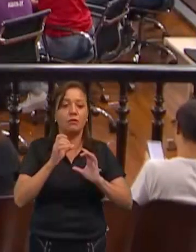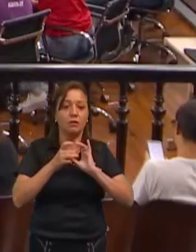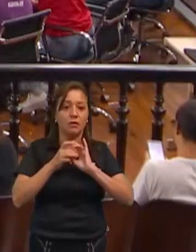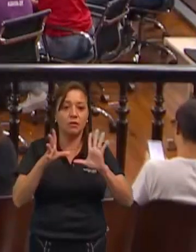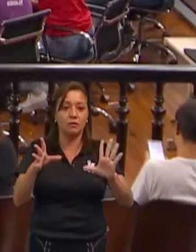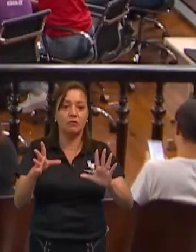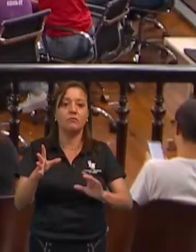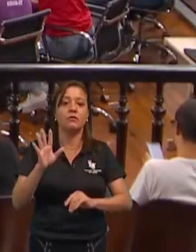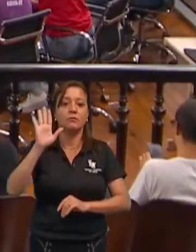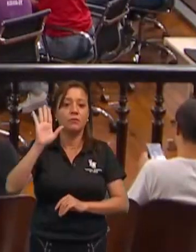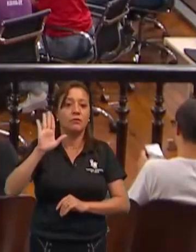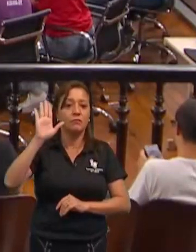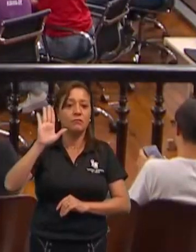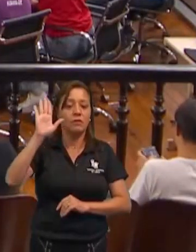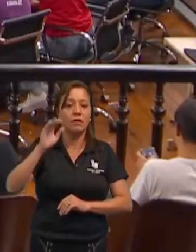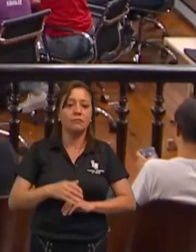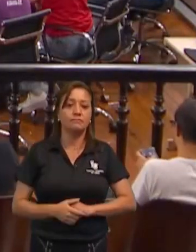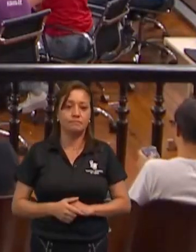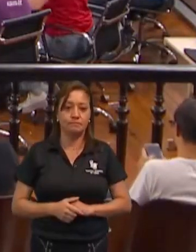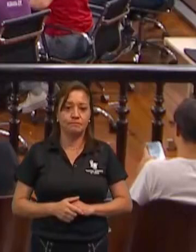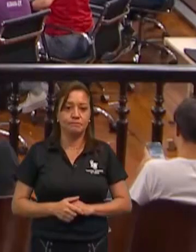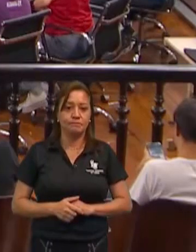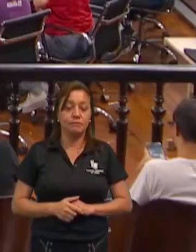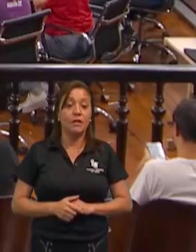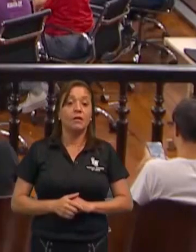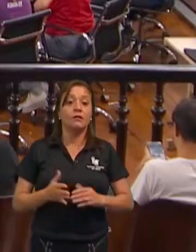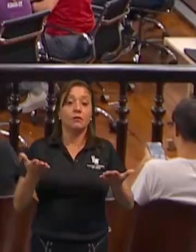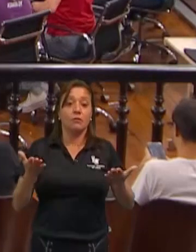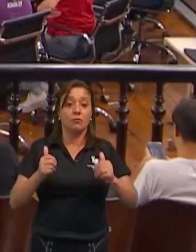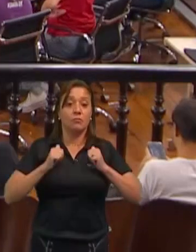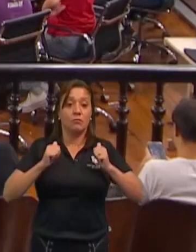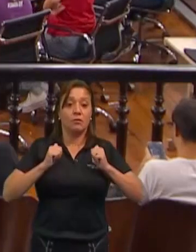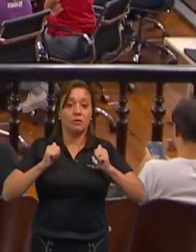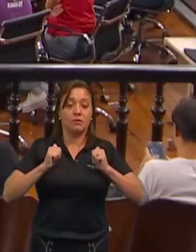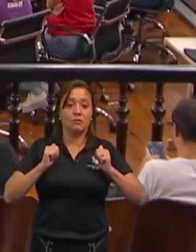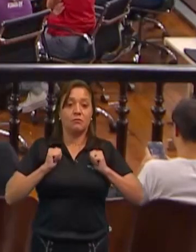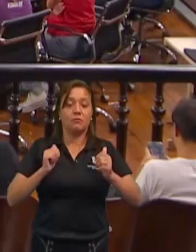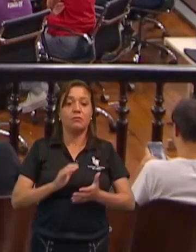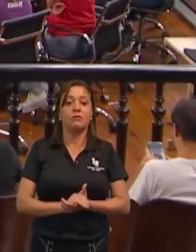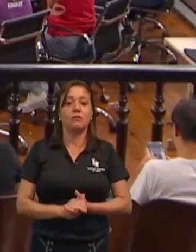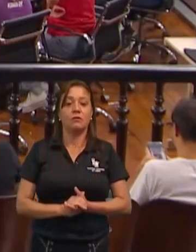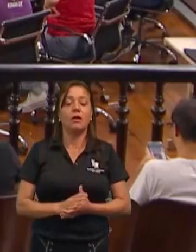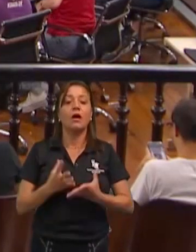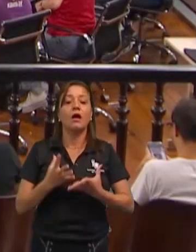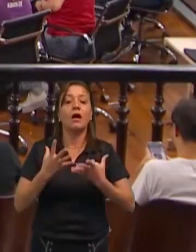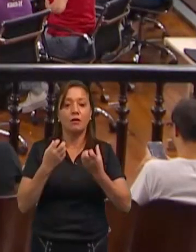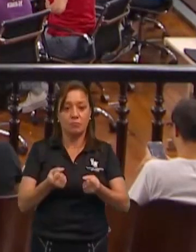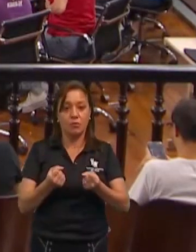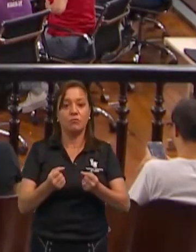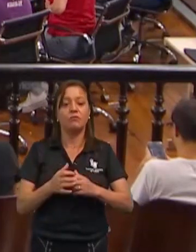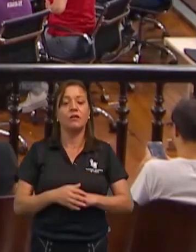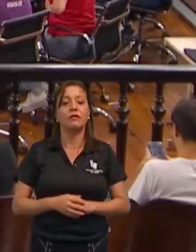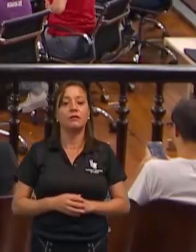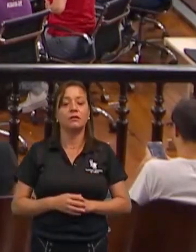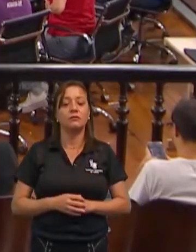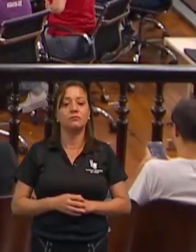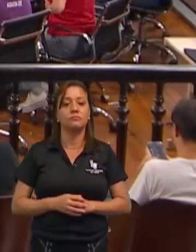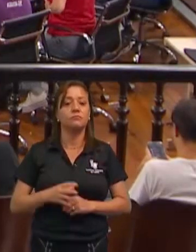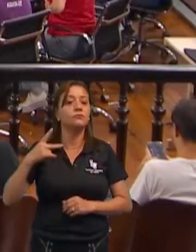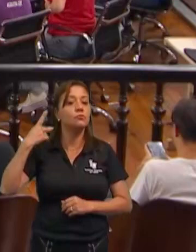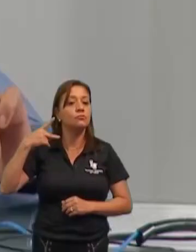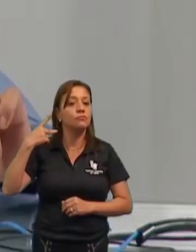vista está em votação. Os vereadores concordam, permaneçam como estão. Aprovado. Vamos então, senhores